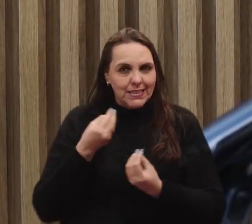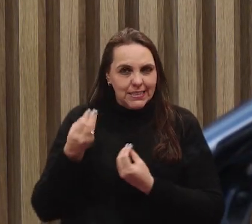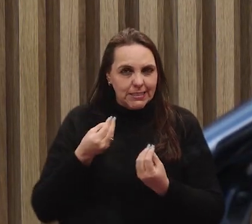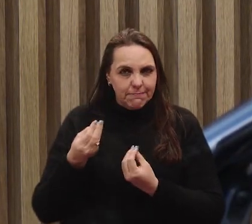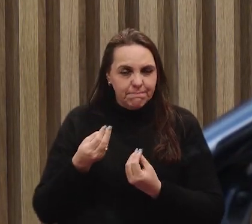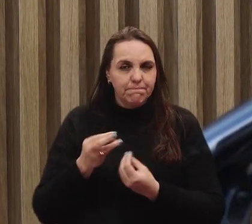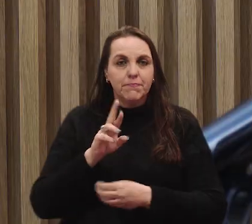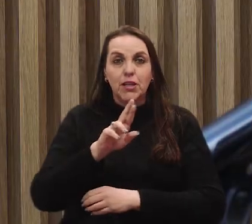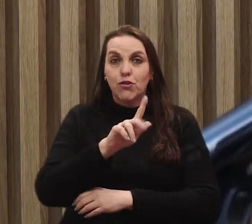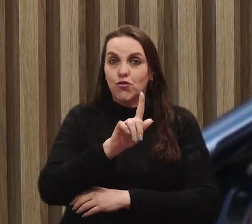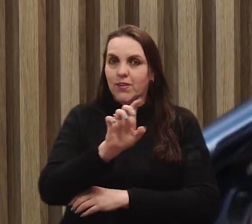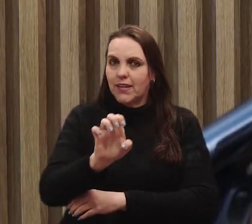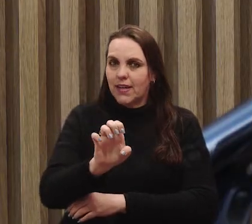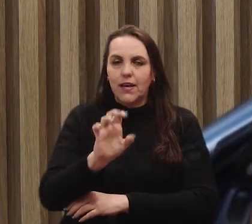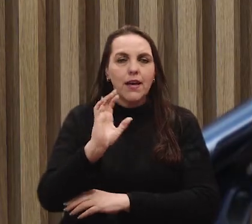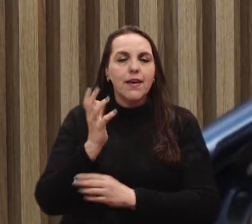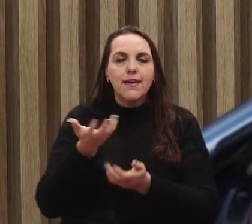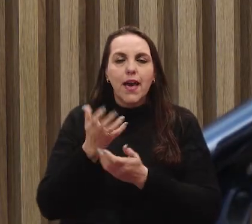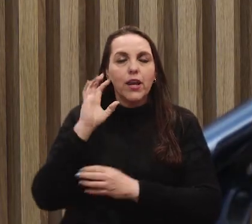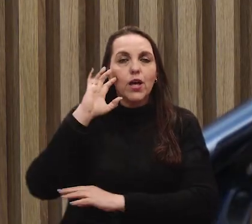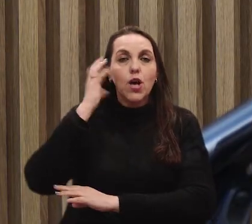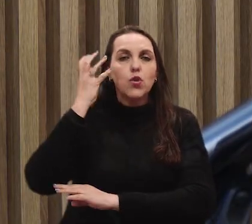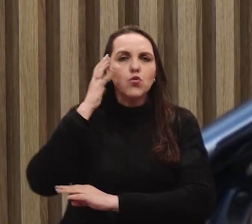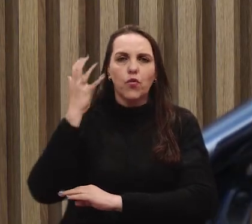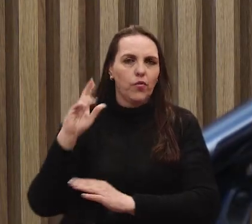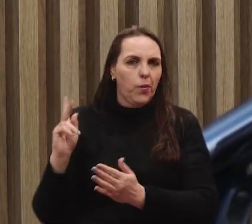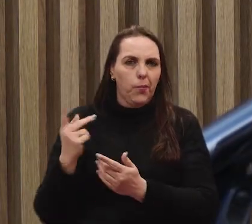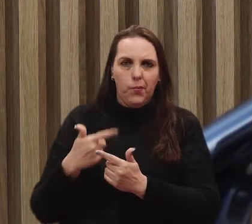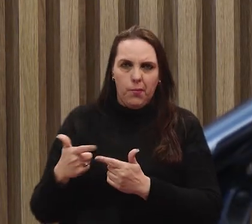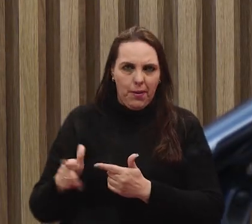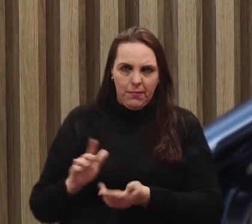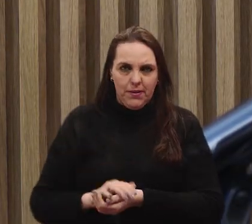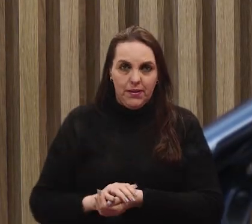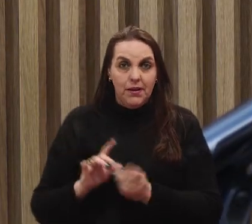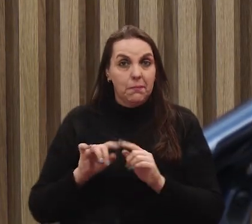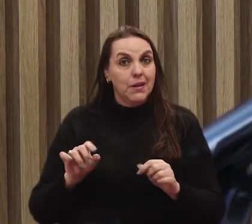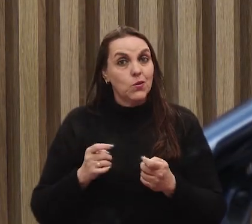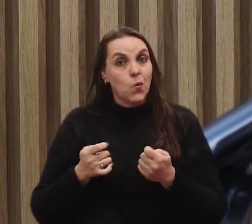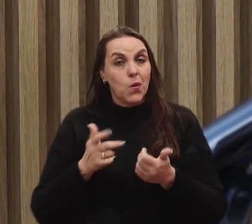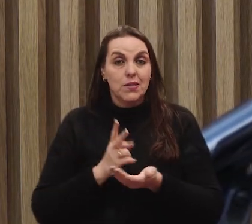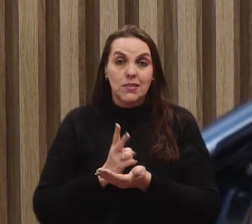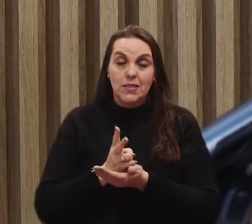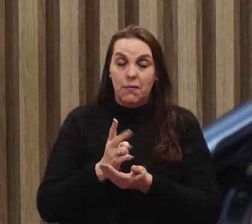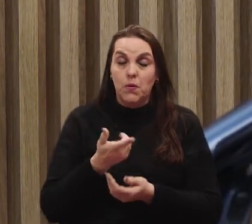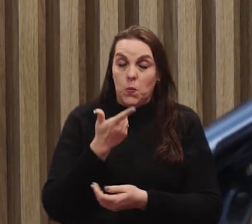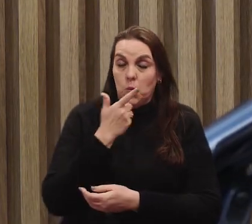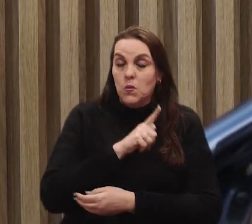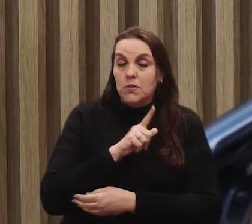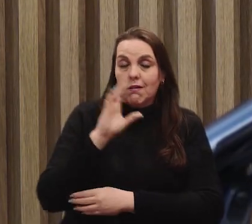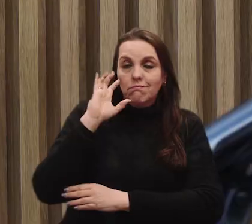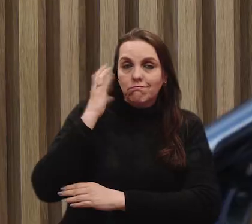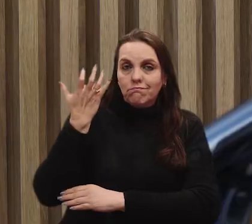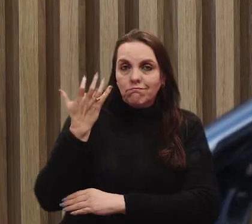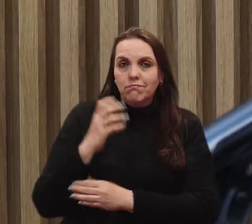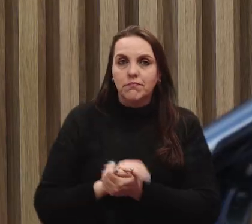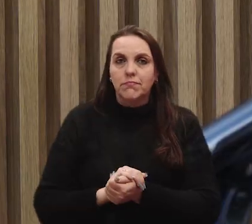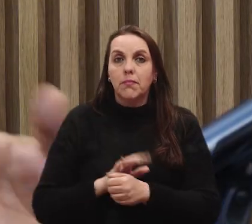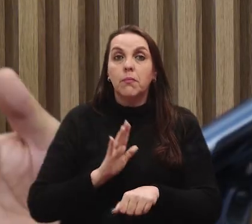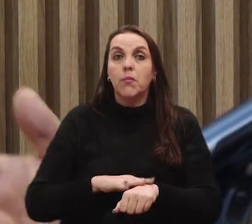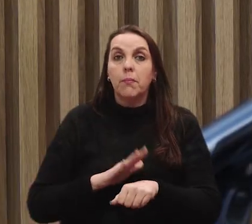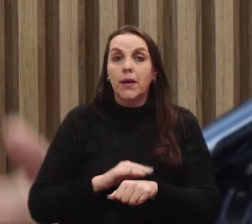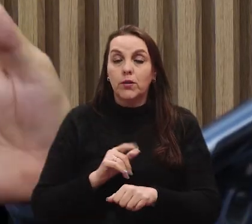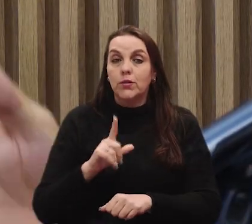entrando no assunto da RGE, uma solução. Só que a gente quase sempre consegue solucionar quando a